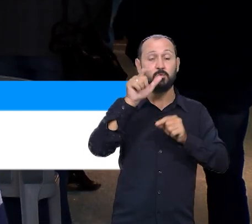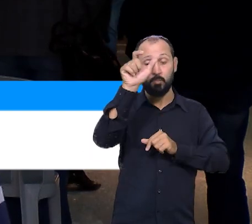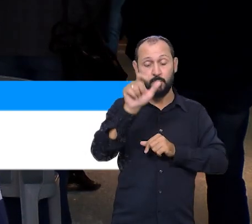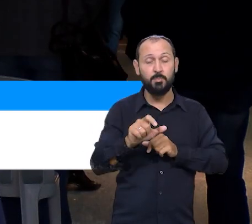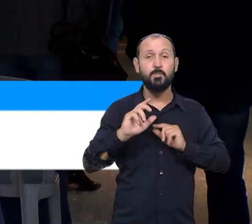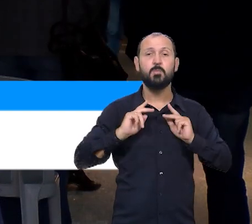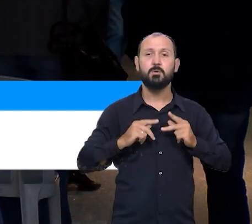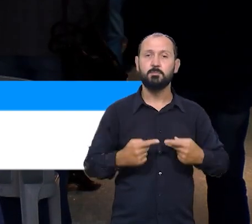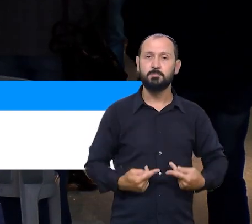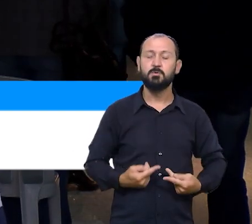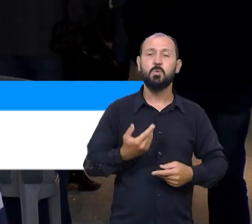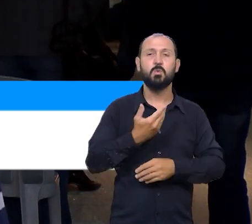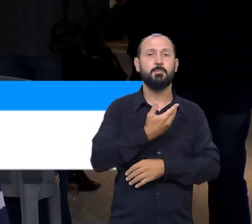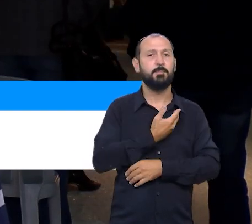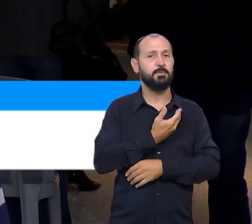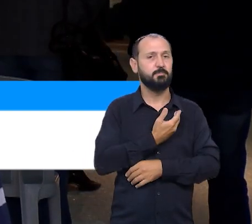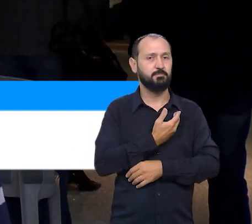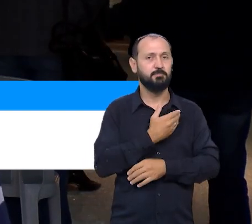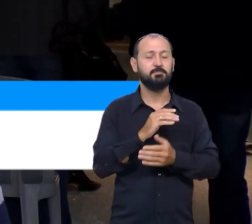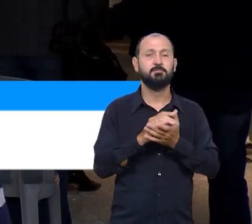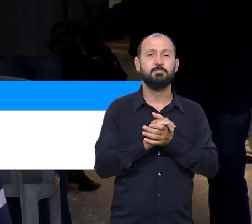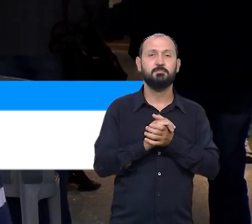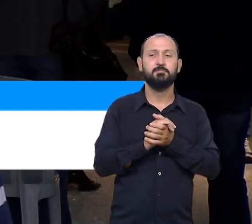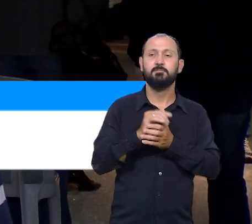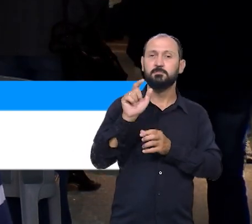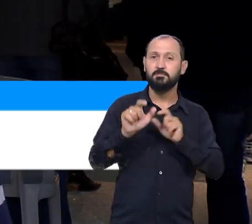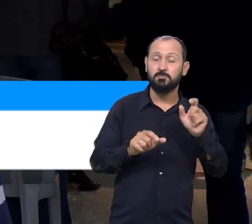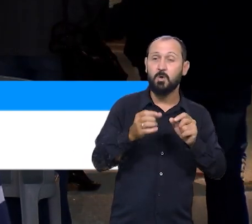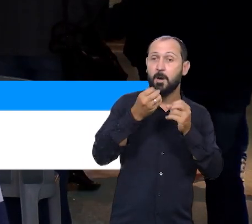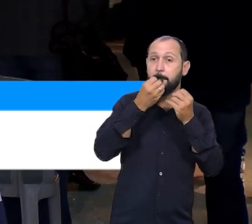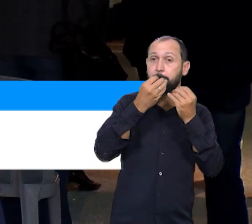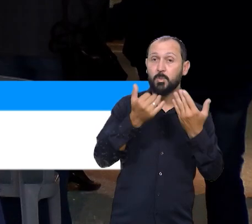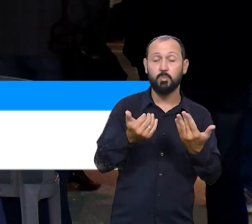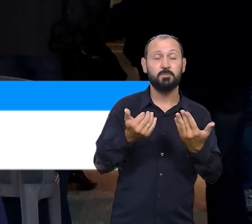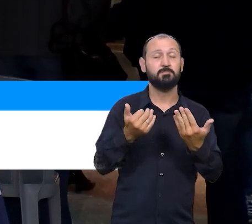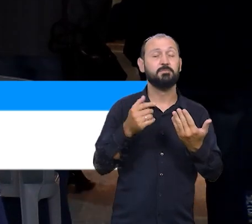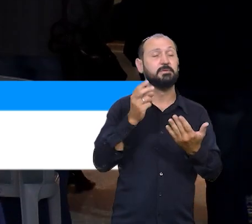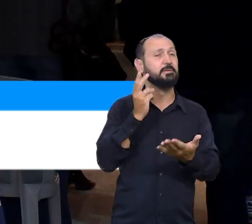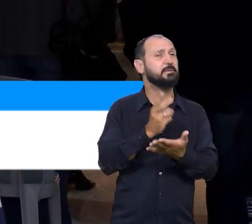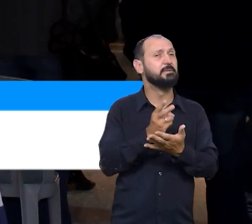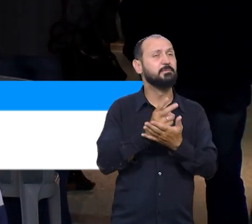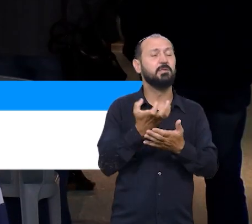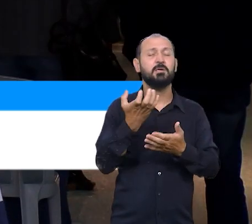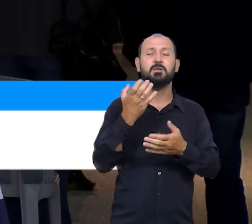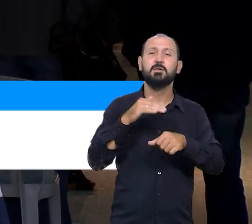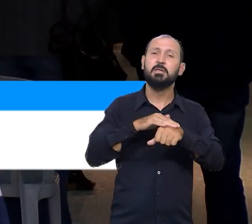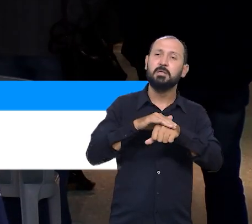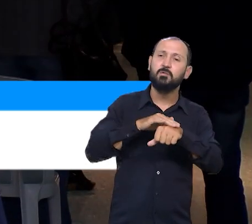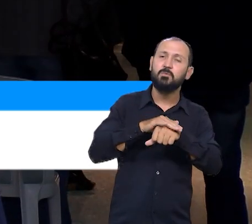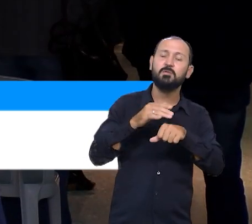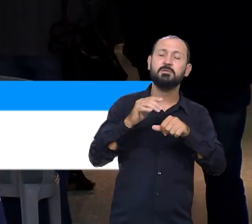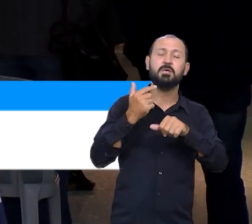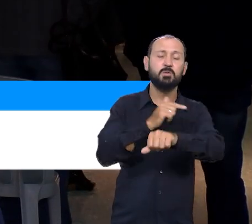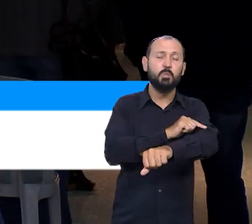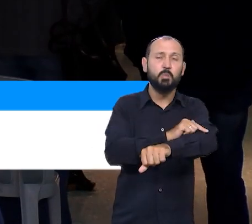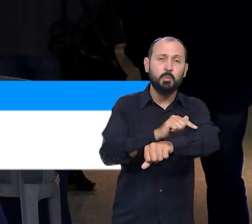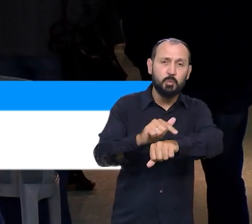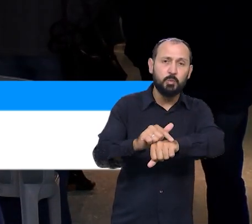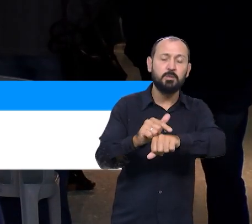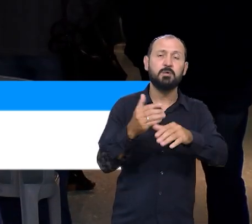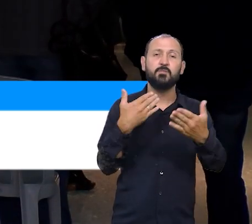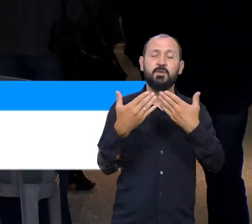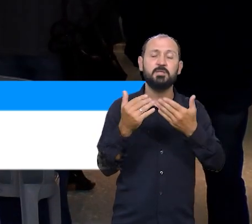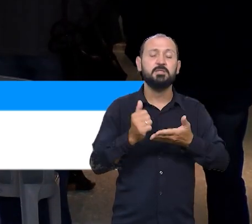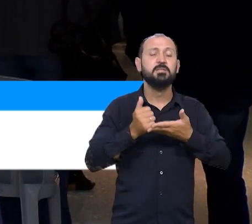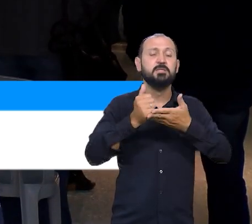só como parlamentar, mas como ser humano, como amigo, uma pessoa do bem, e que sempre procurou, através